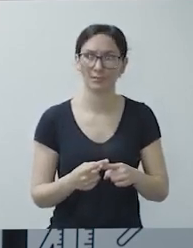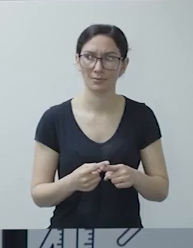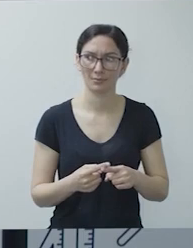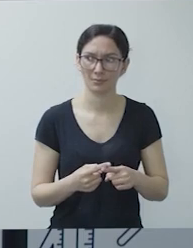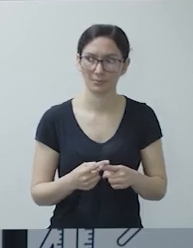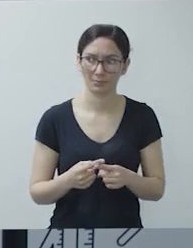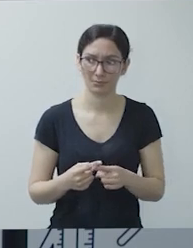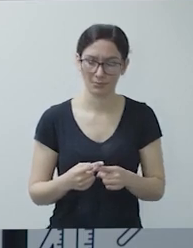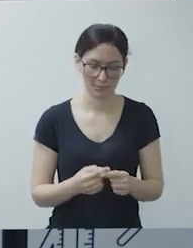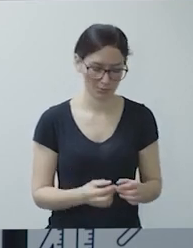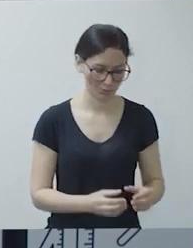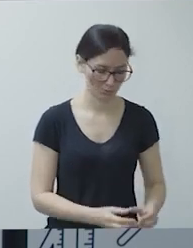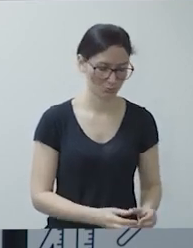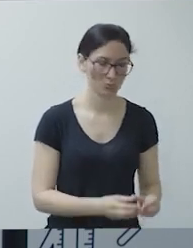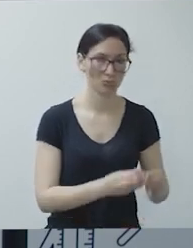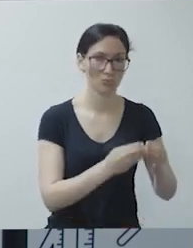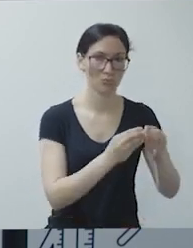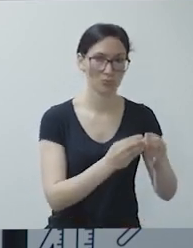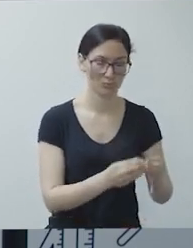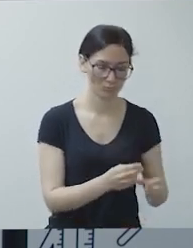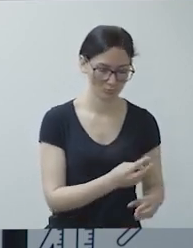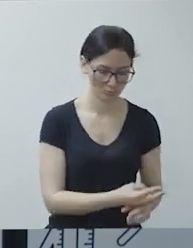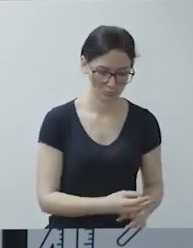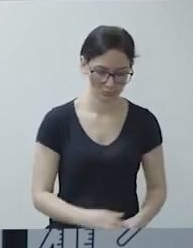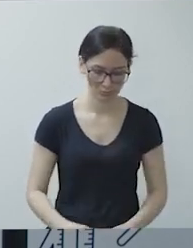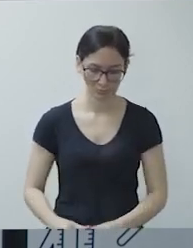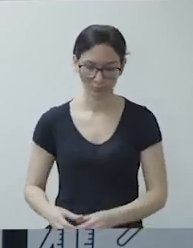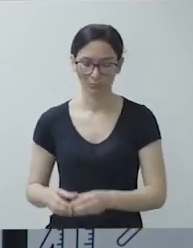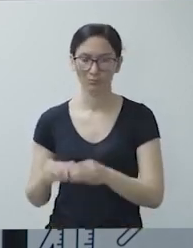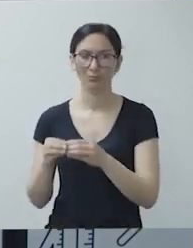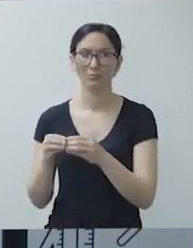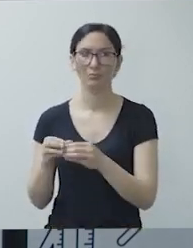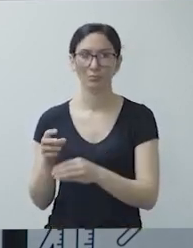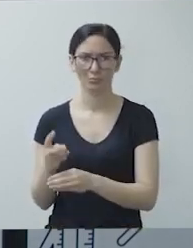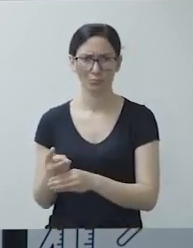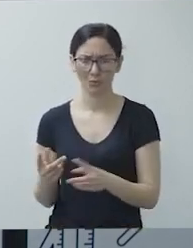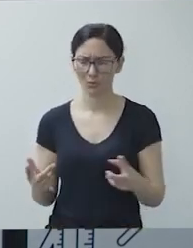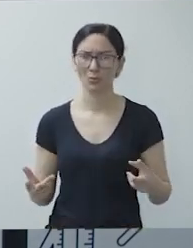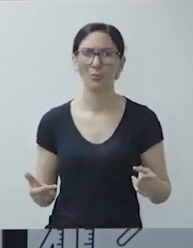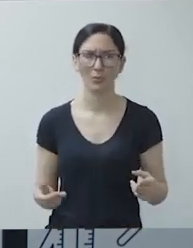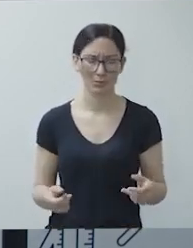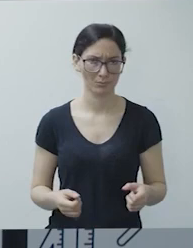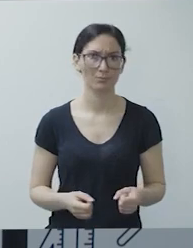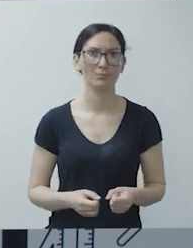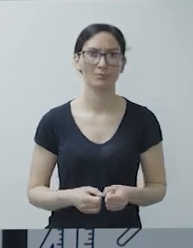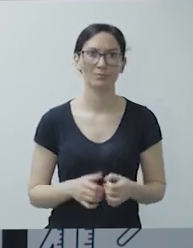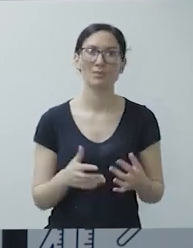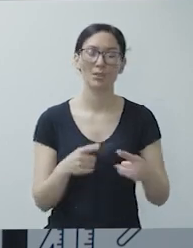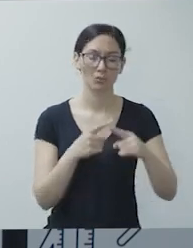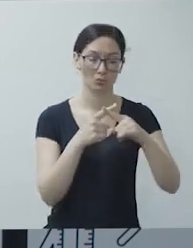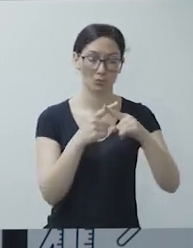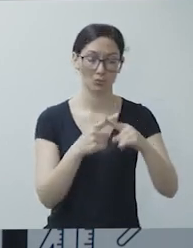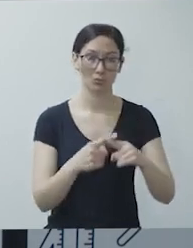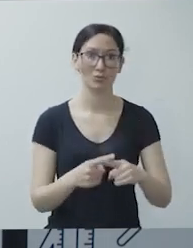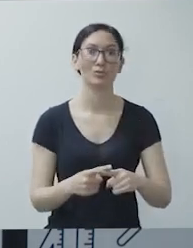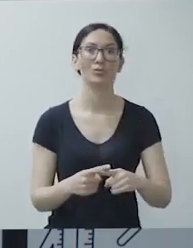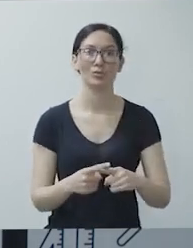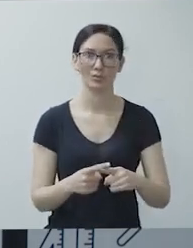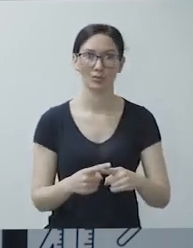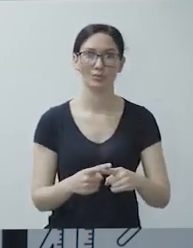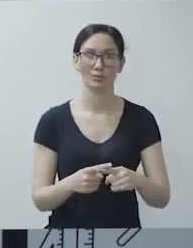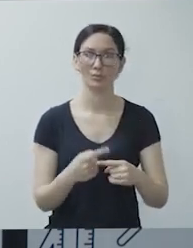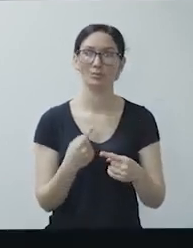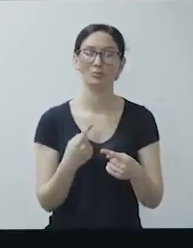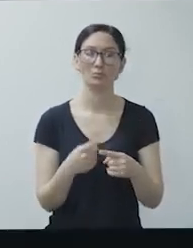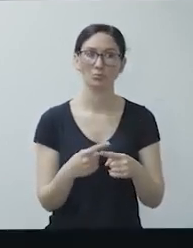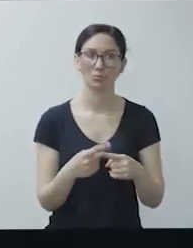Uma, duas vezes, a mesma quantidade de passarinhos. Então, eu vou utilizar o meu x da multiplicação, porque